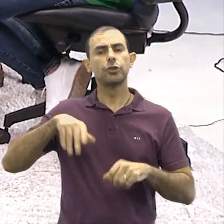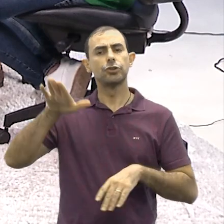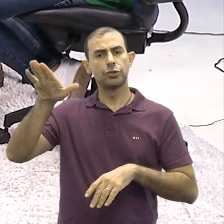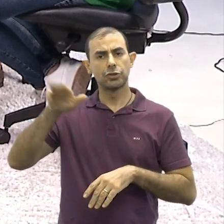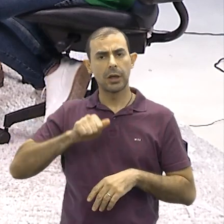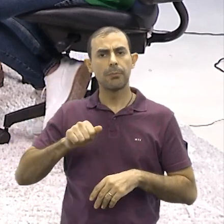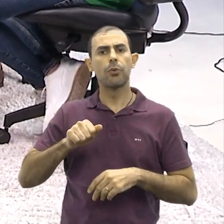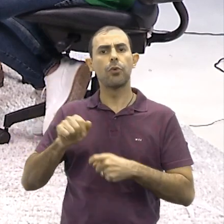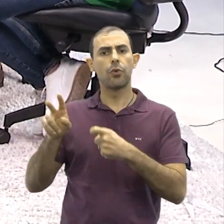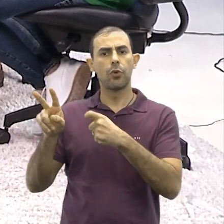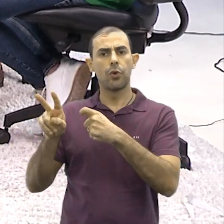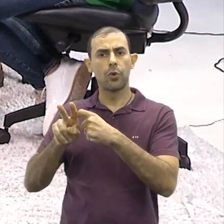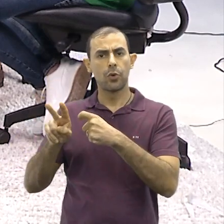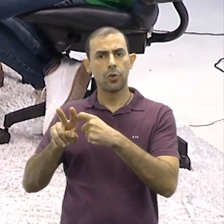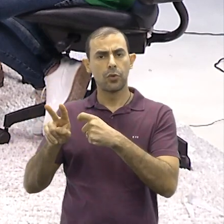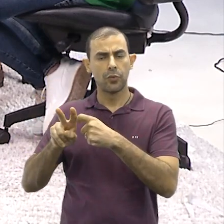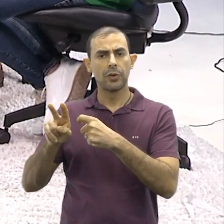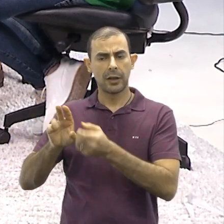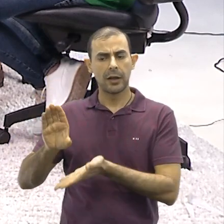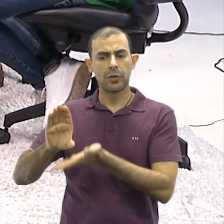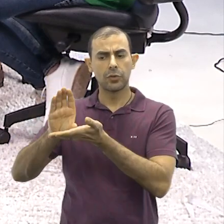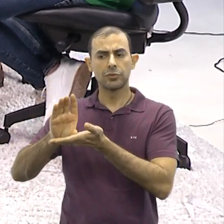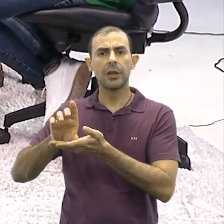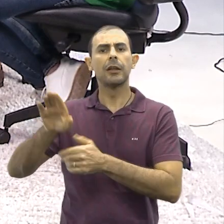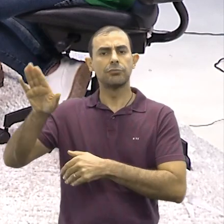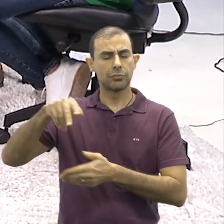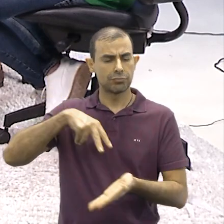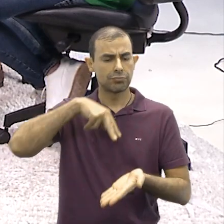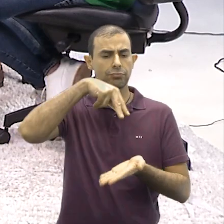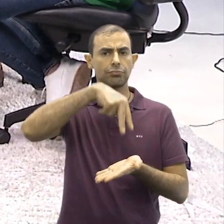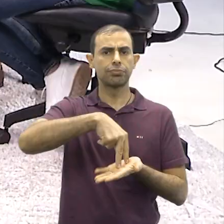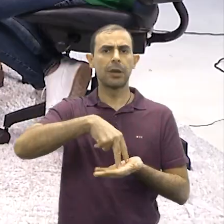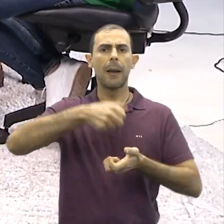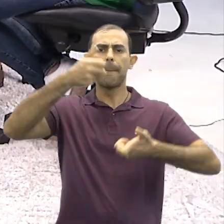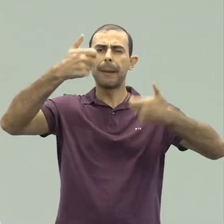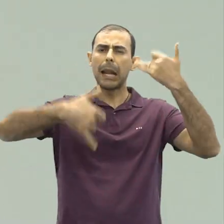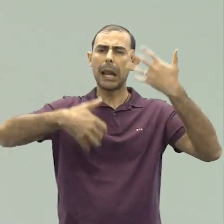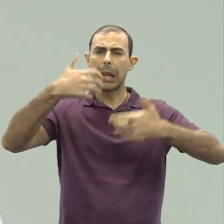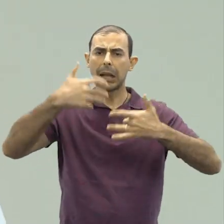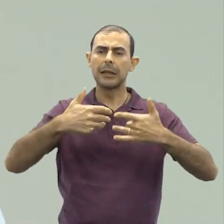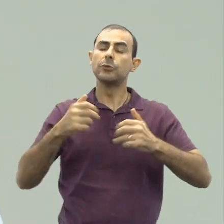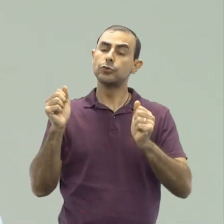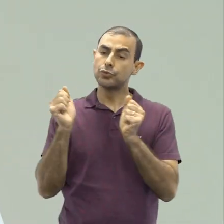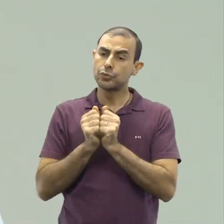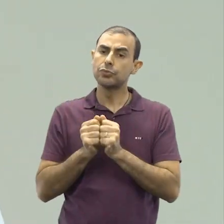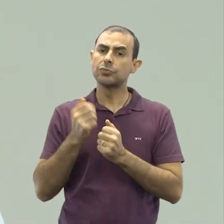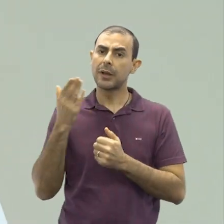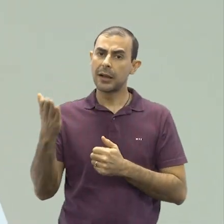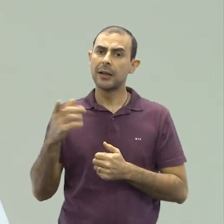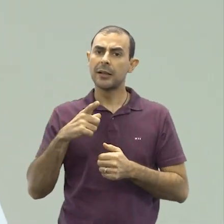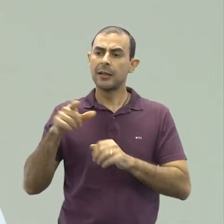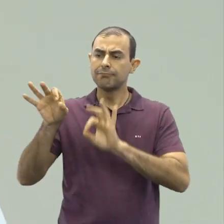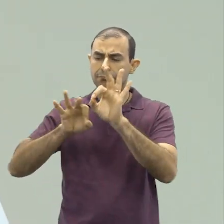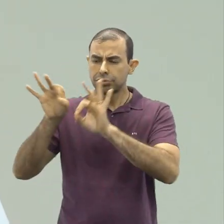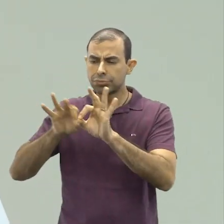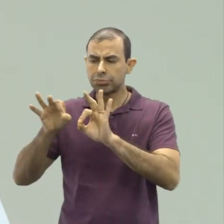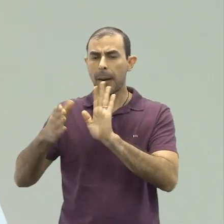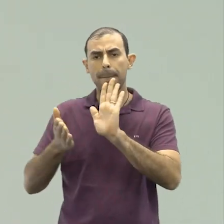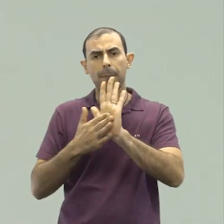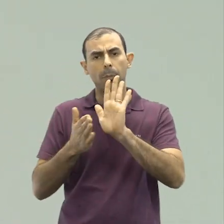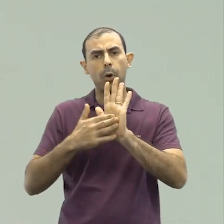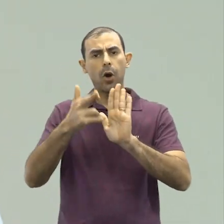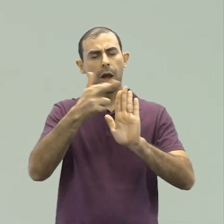a doutora Karen, né, esteve lá no plenário, fazendo a explanação desse projeto que foi criado juntamente com eles. Eles regulamentaram,